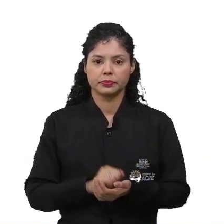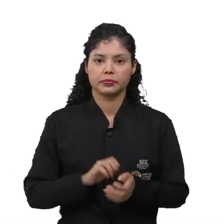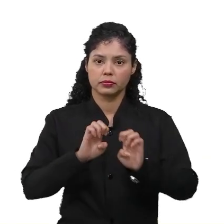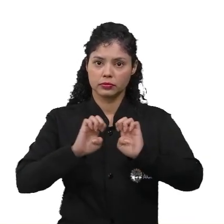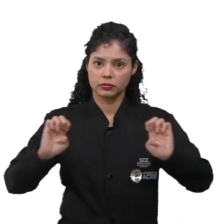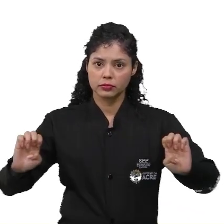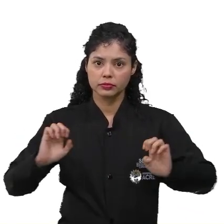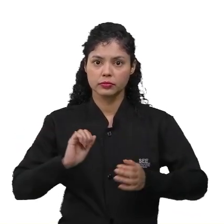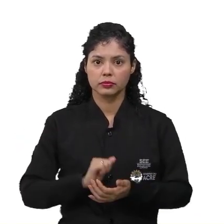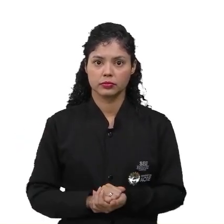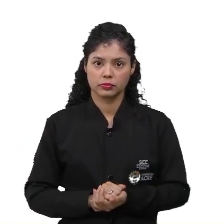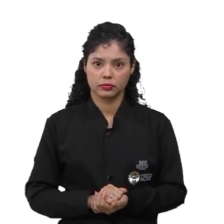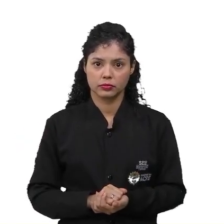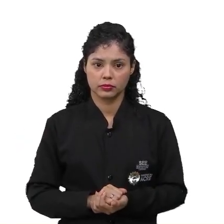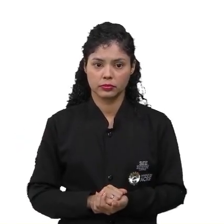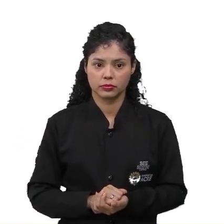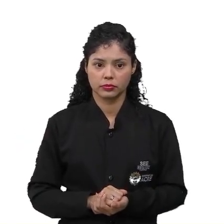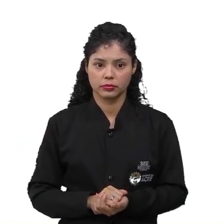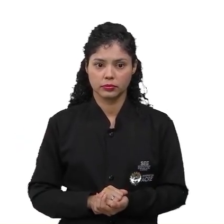fizer isso, eu vou ter o seguinte: